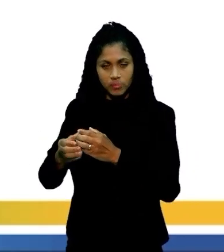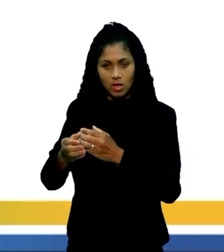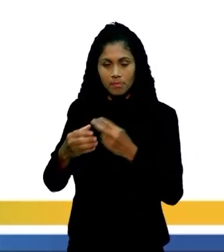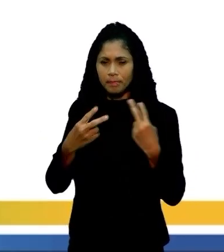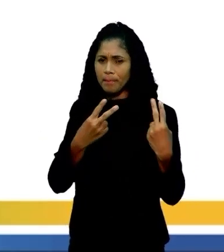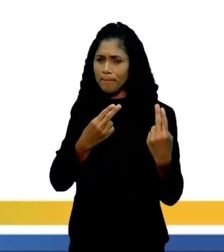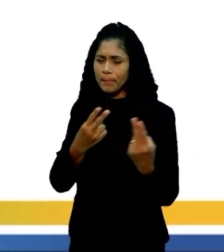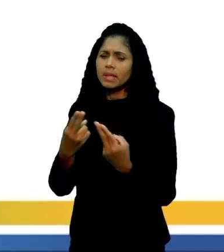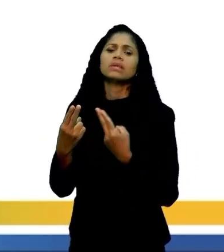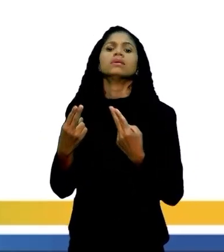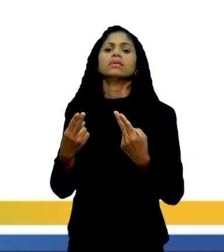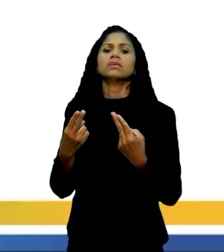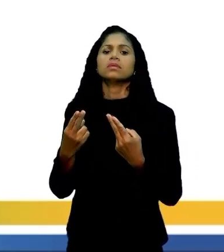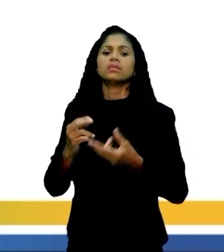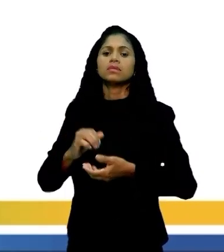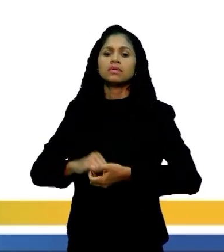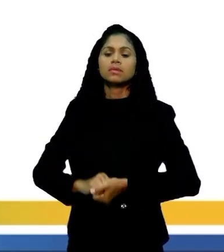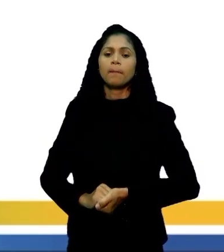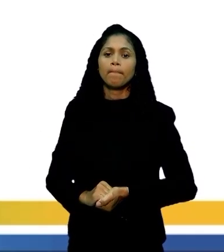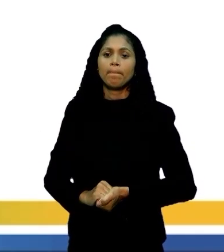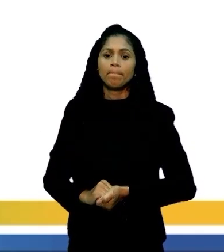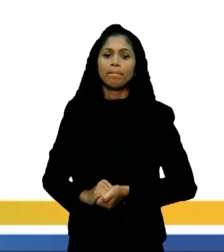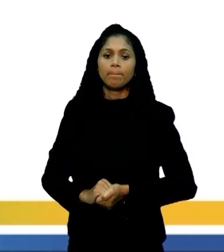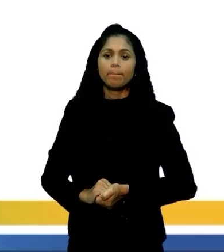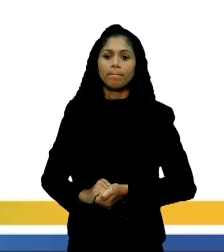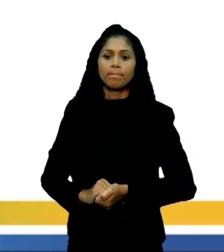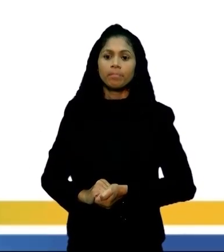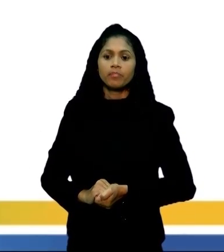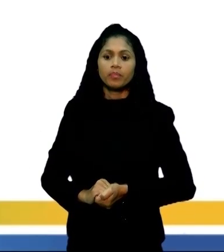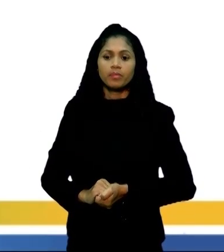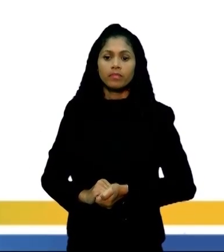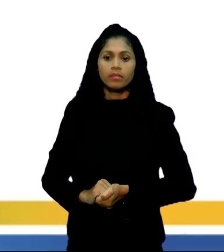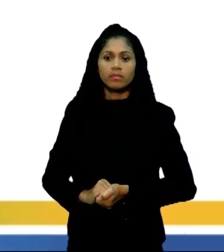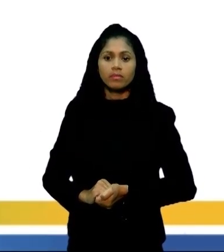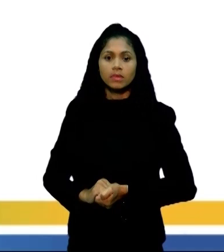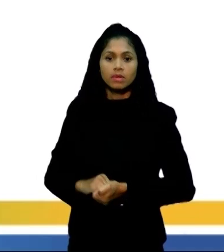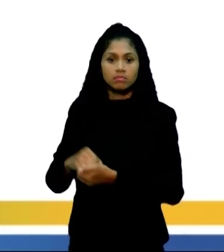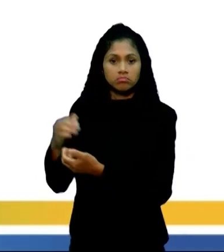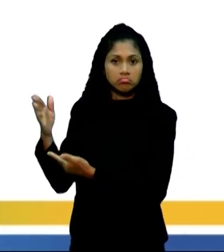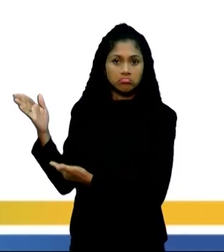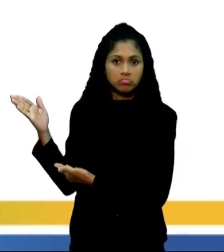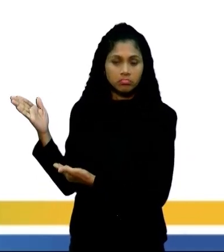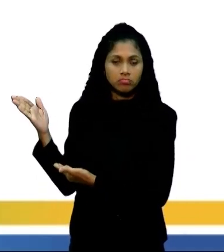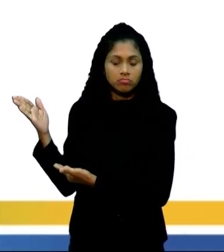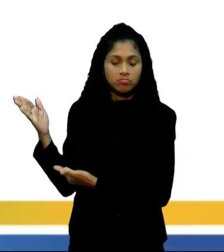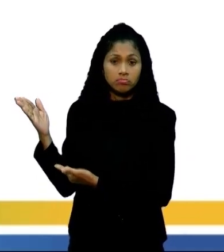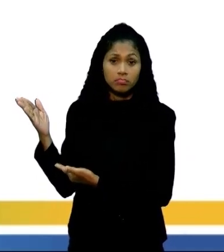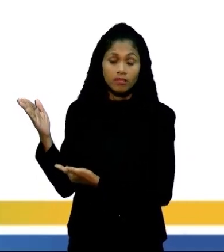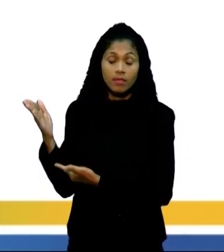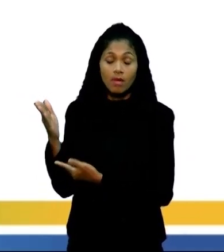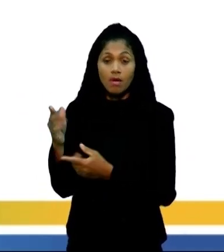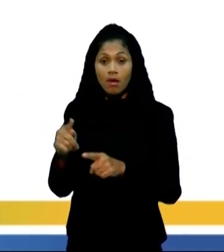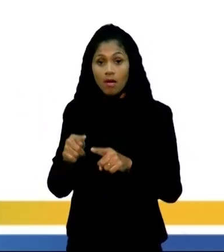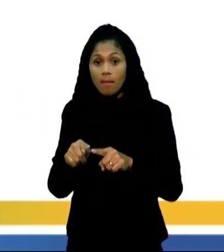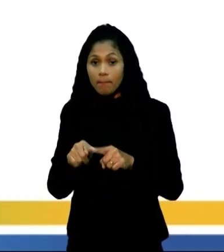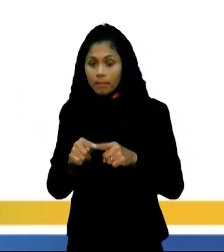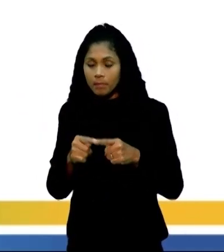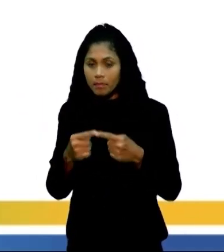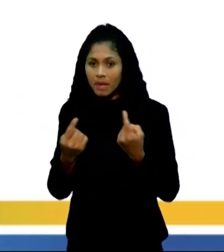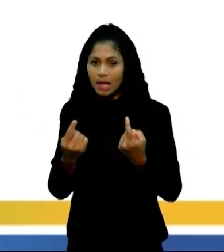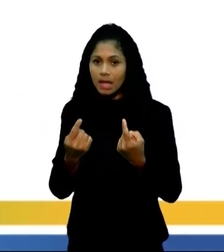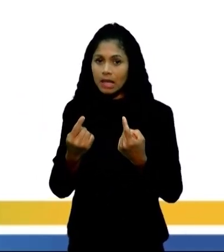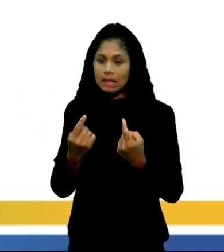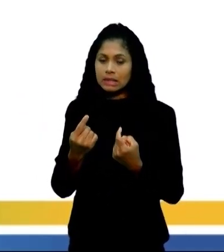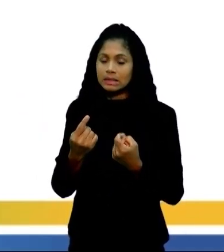ele formou, assim, a tabela periódica. Só que é claro, pessoal, que não era ainda do jeito que nós conhecemos